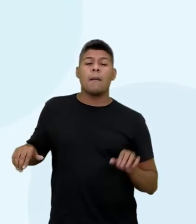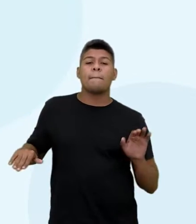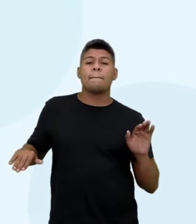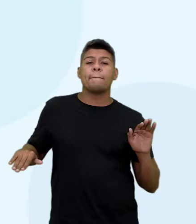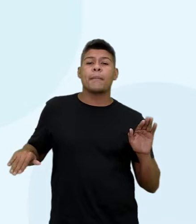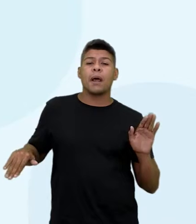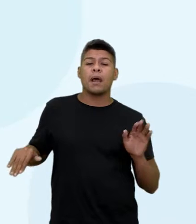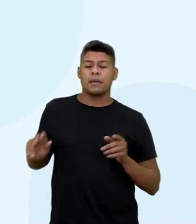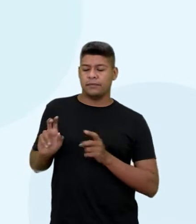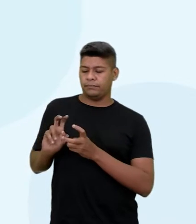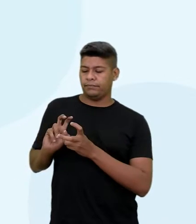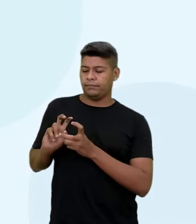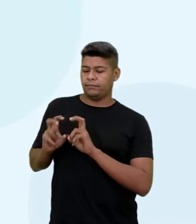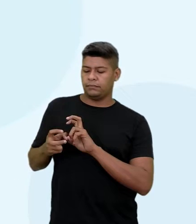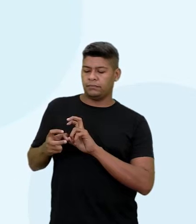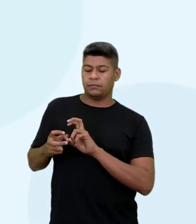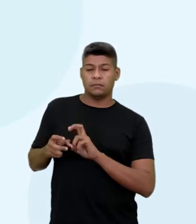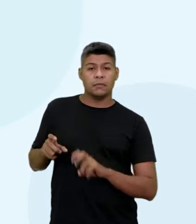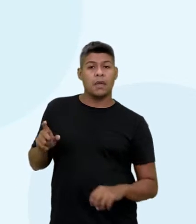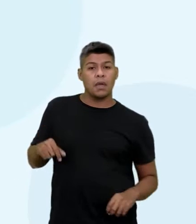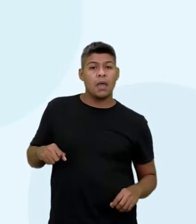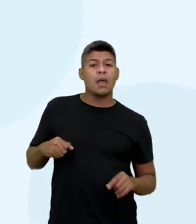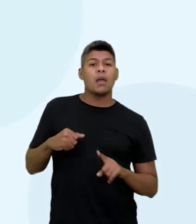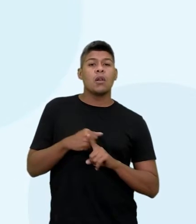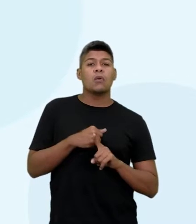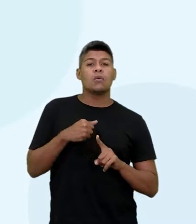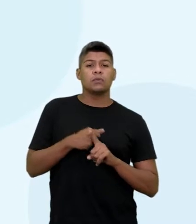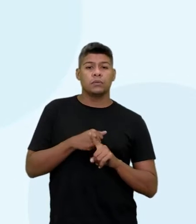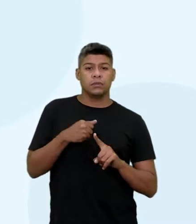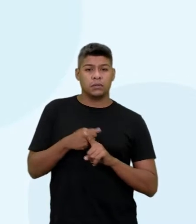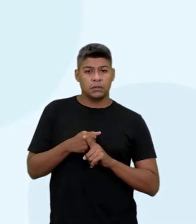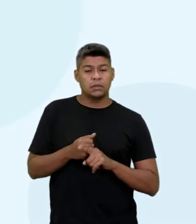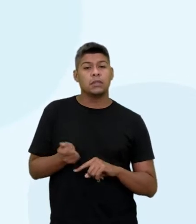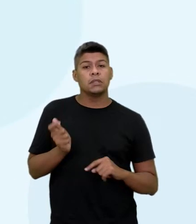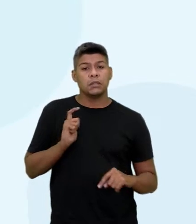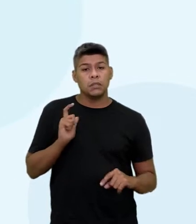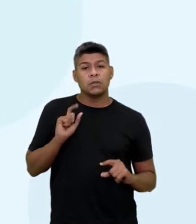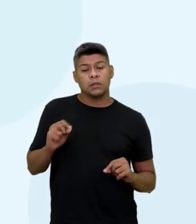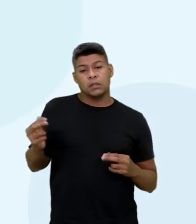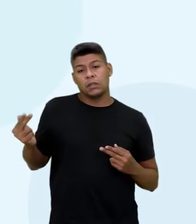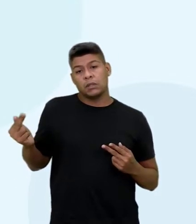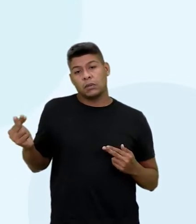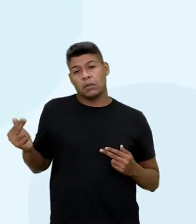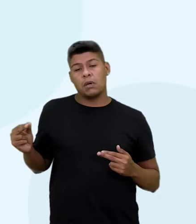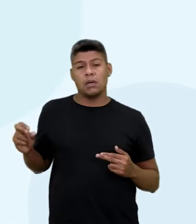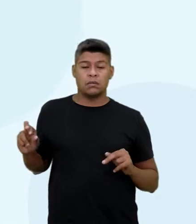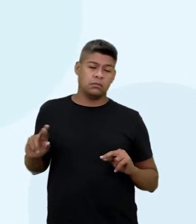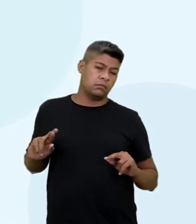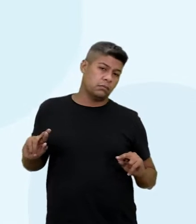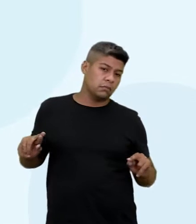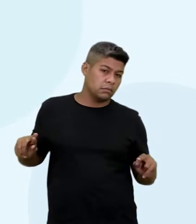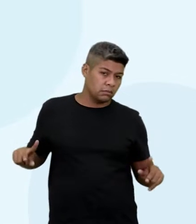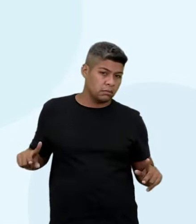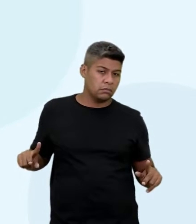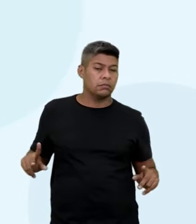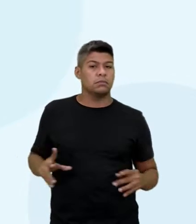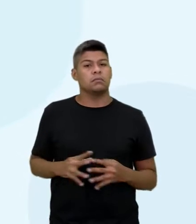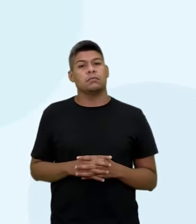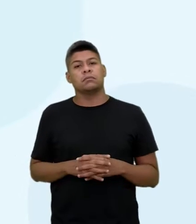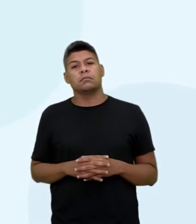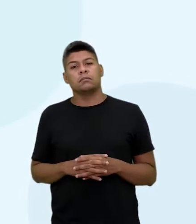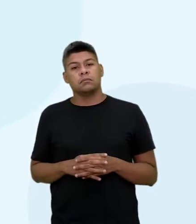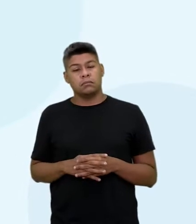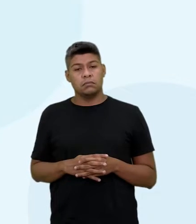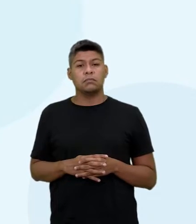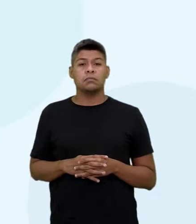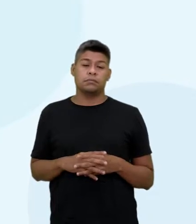os capoeiristas. Então vocês estão vendo que são lutas que têm semelhanças e diferenças bem significativas, né?